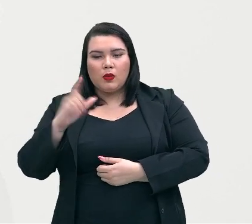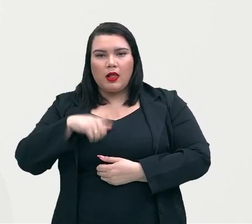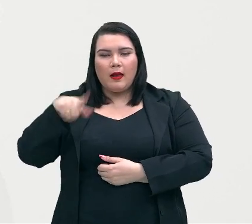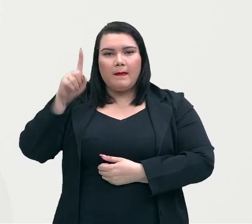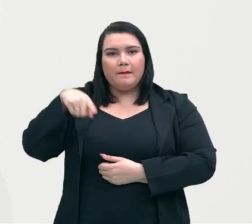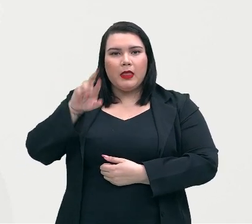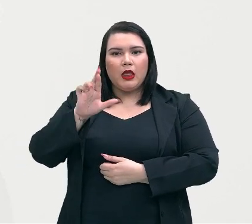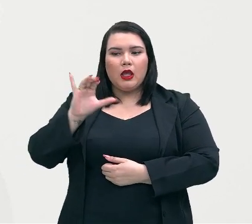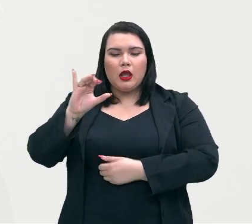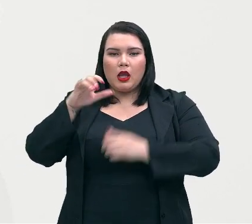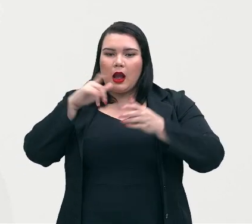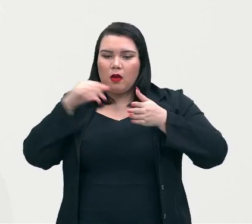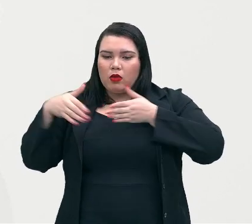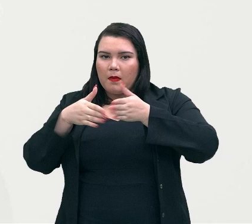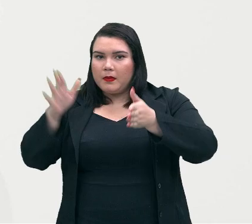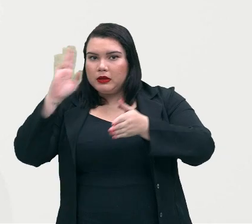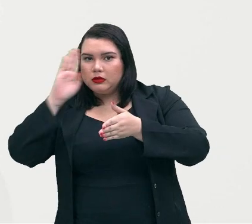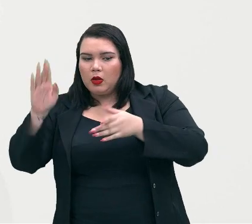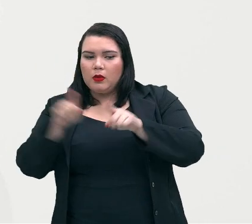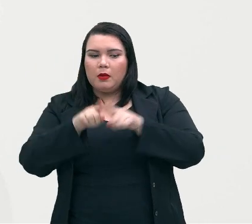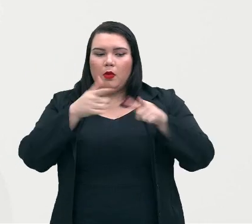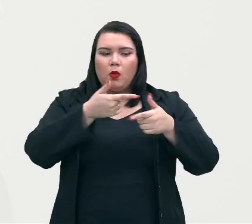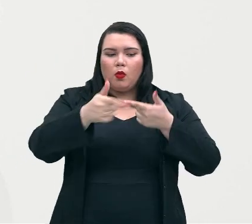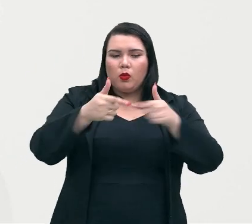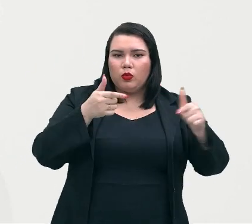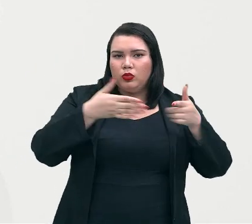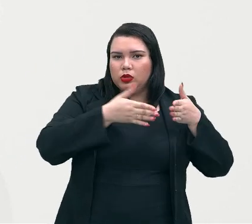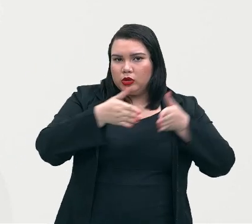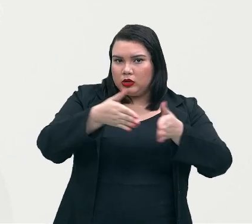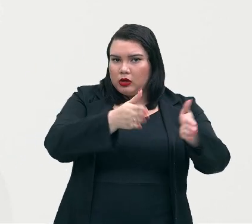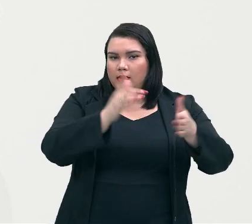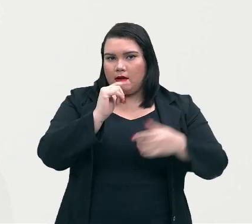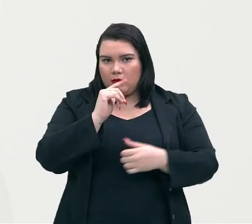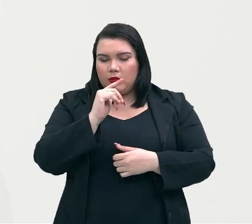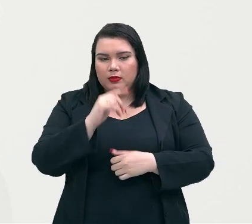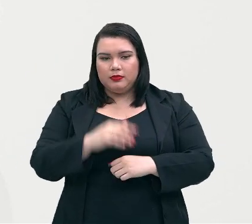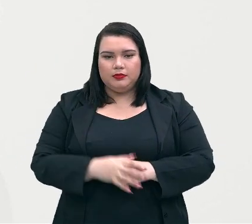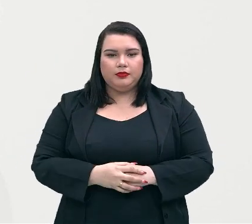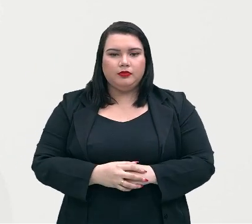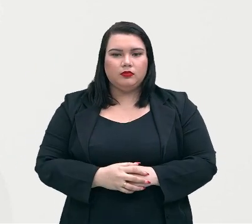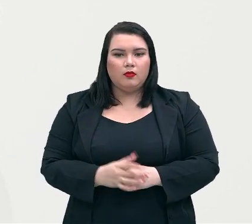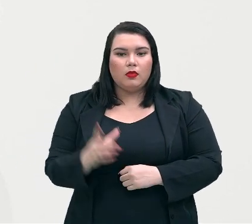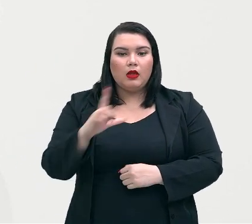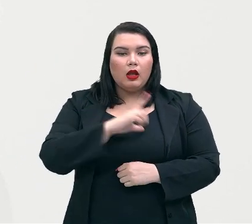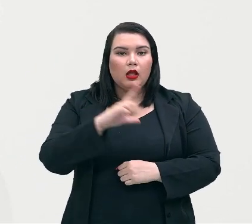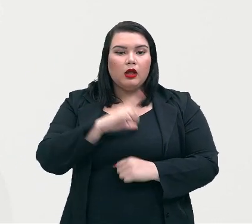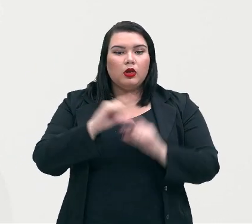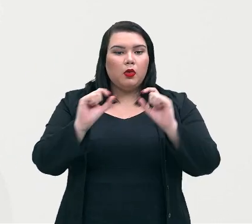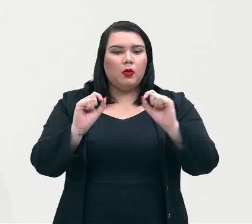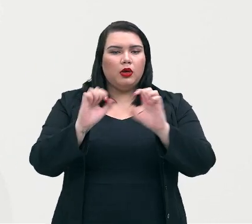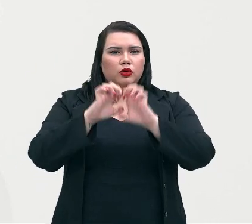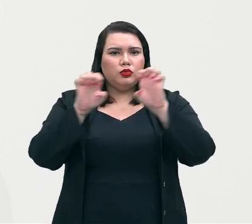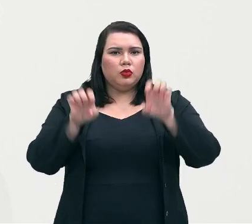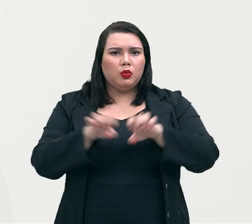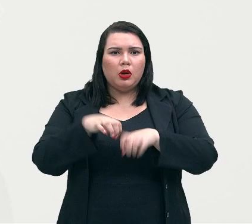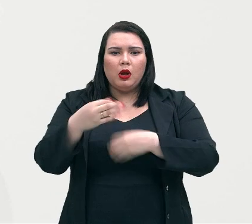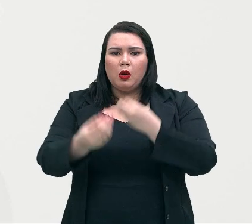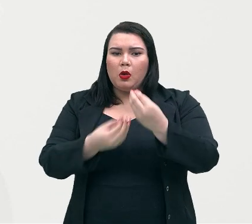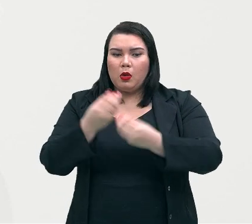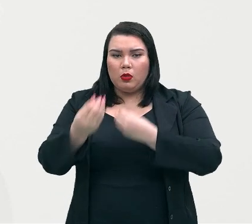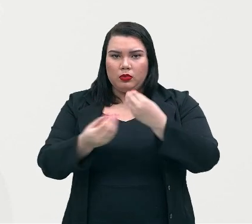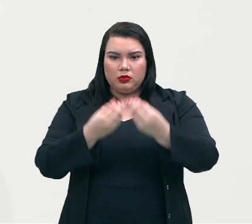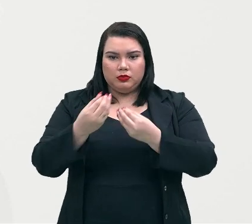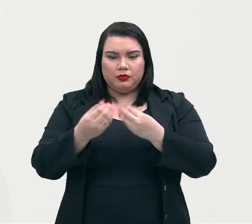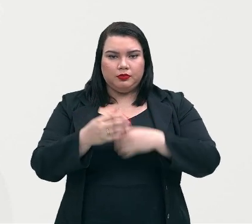seus afluentes, ok? Agora, as bacias, elas possuem a seguinte estrutura: vai ter